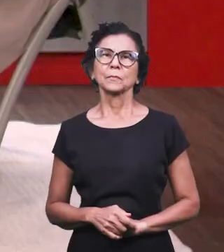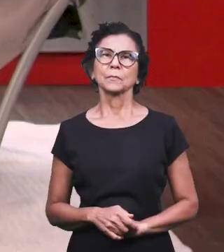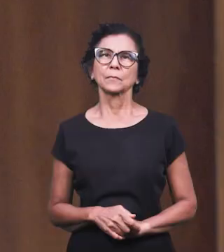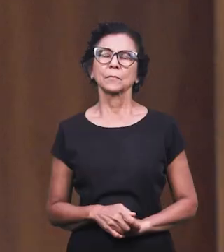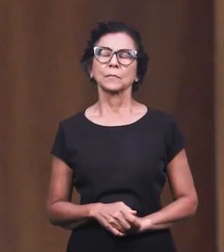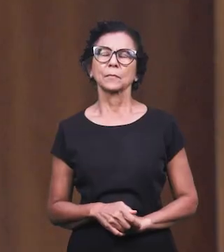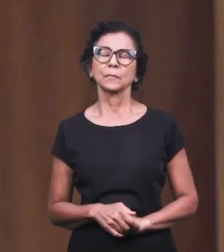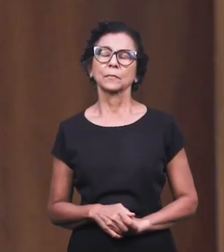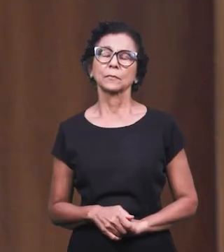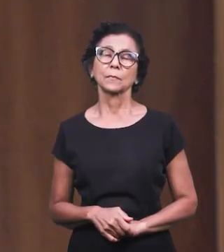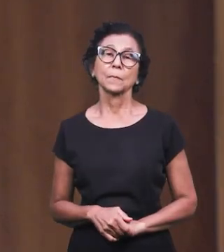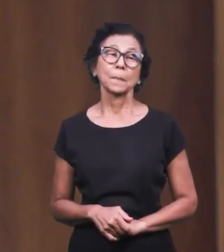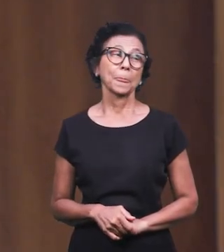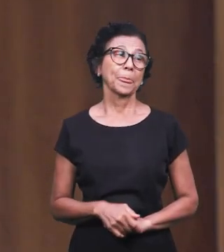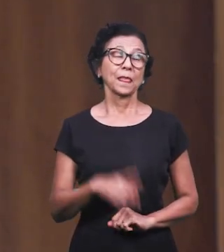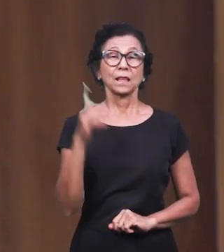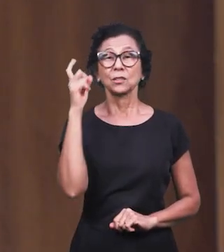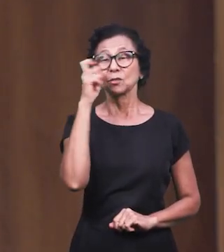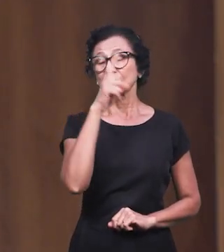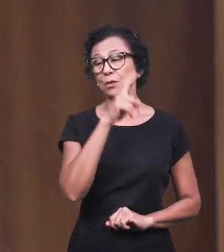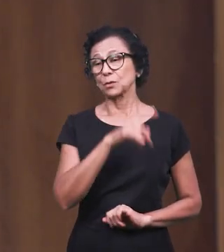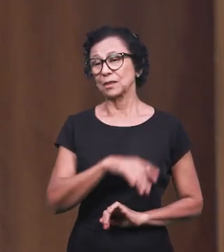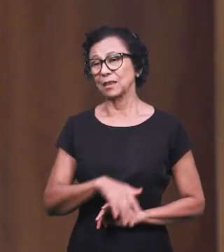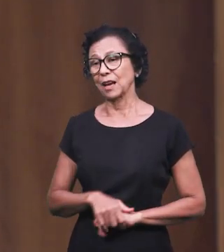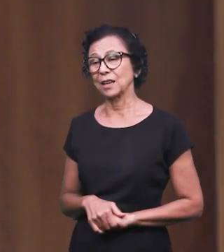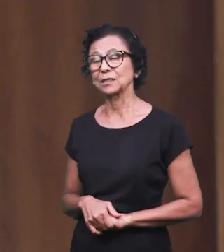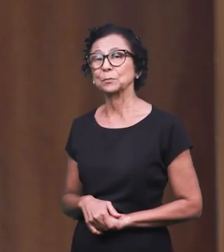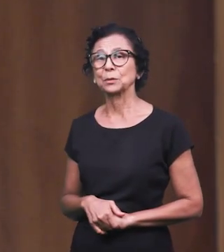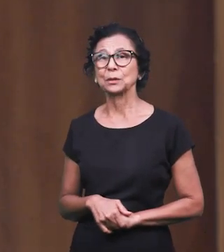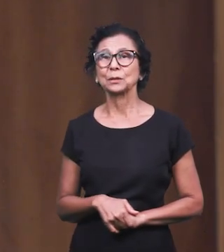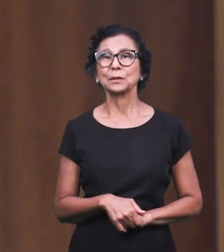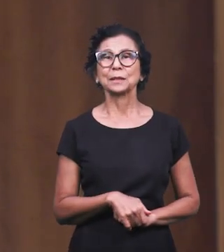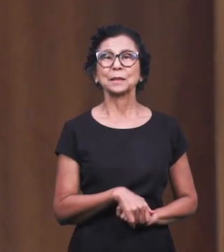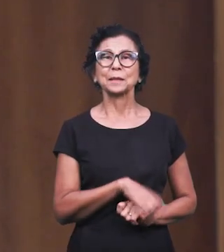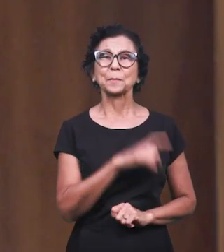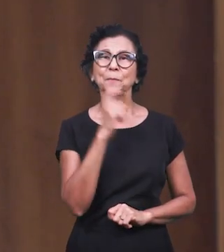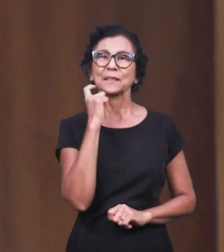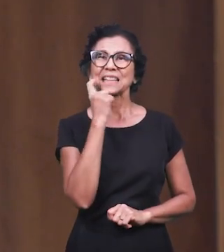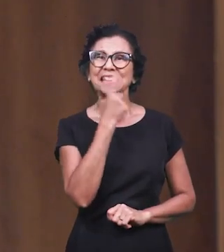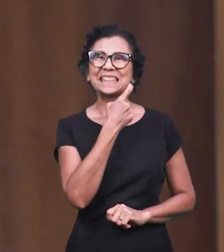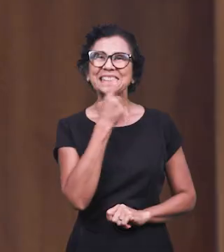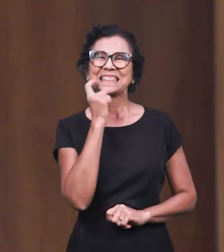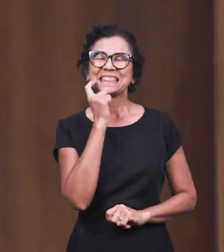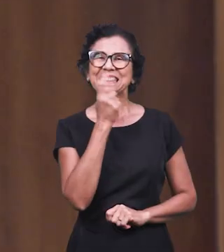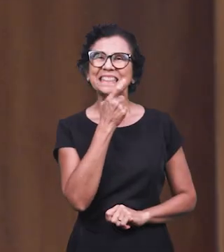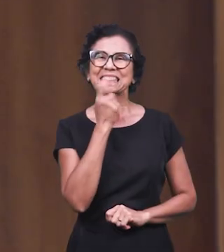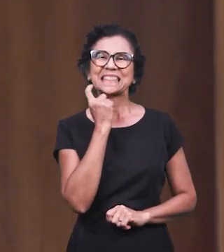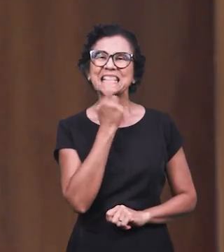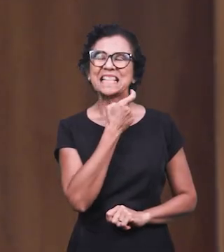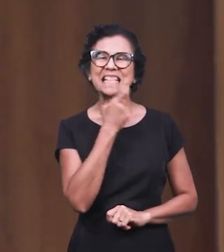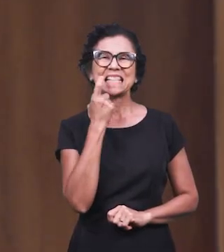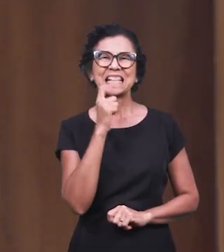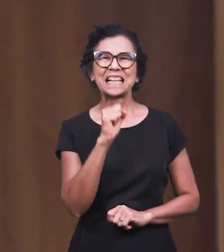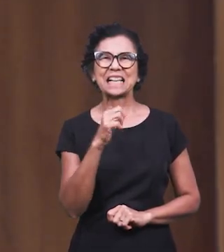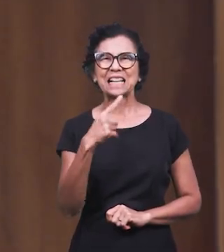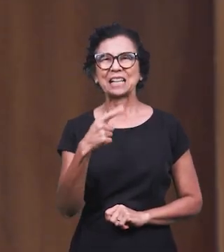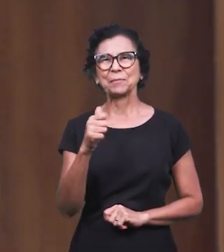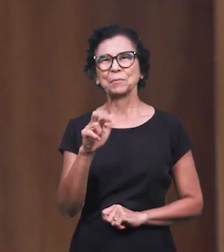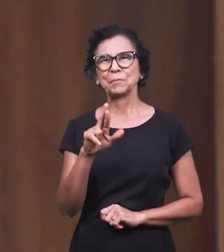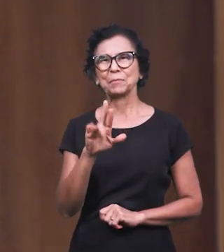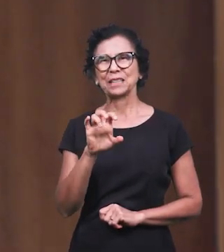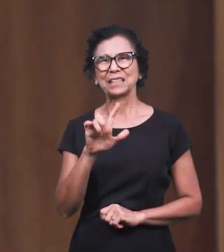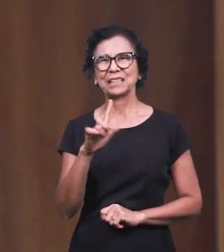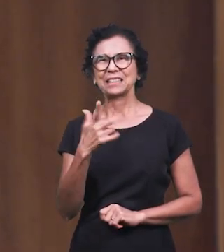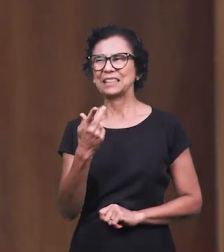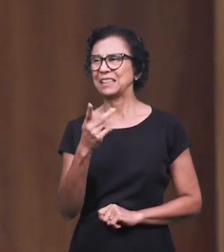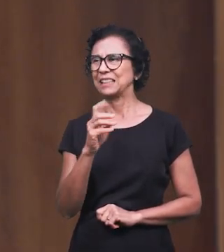que têm um pouquinho mais de dificuldade, que têm aparelhos Sim, ortodônticos. E aí como é que é feito? Elas têm que usar o fio dental